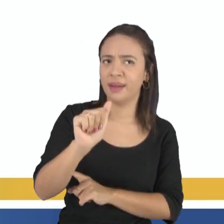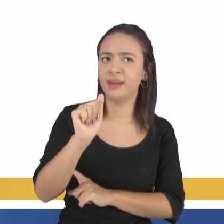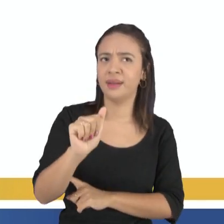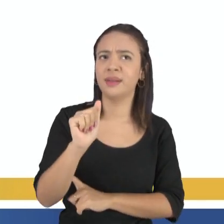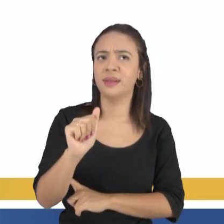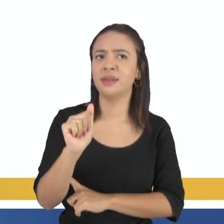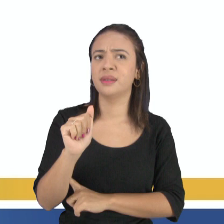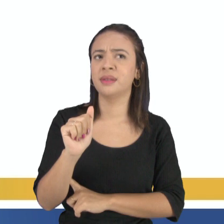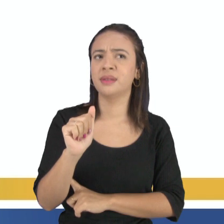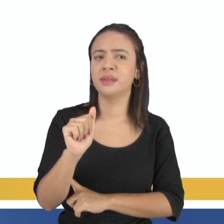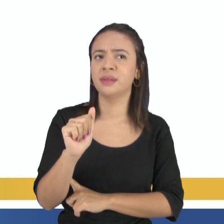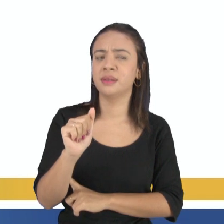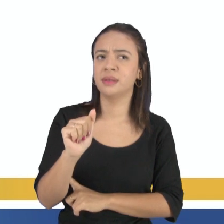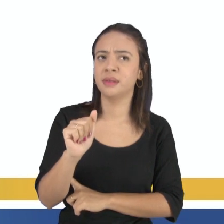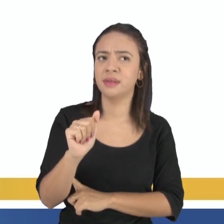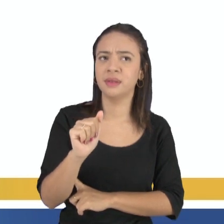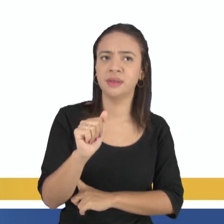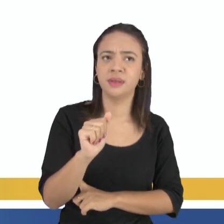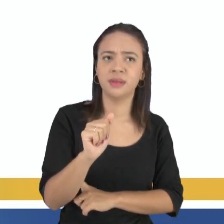Halobacterius tuberculosis,